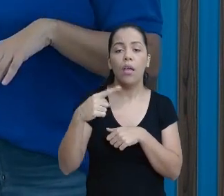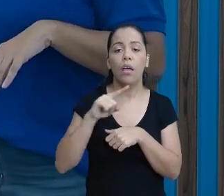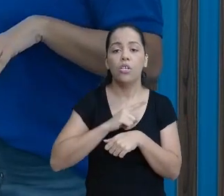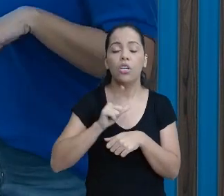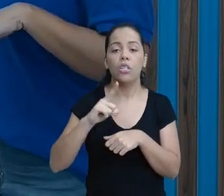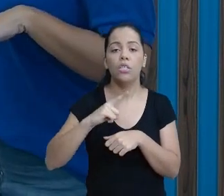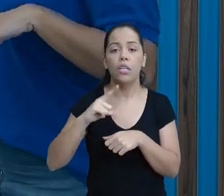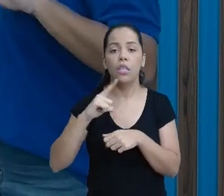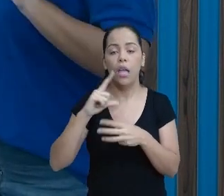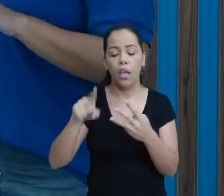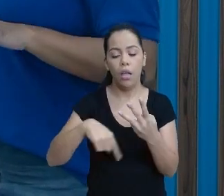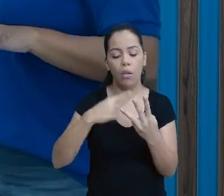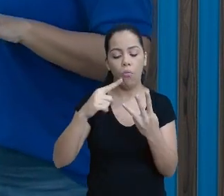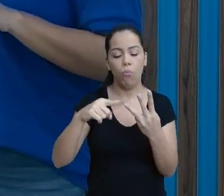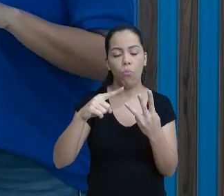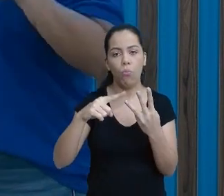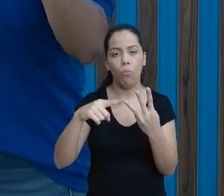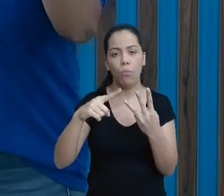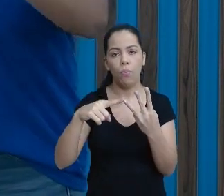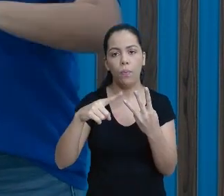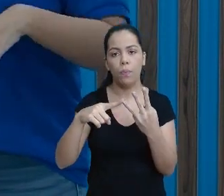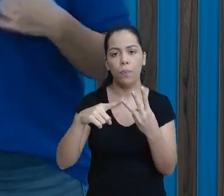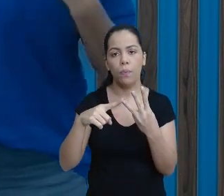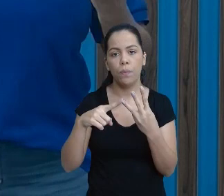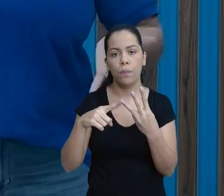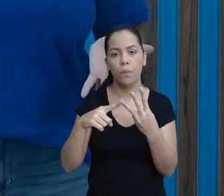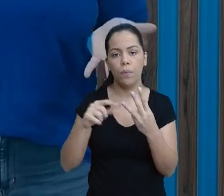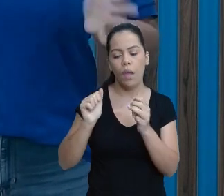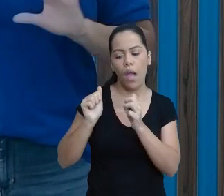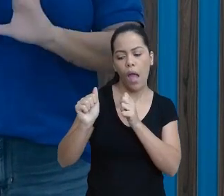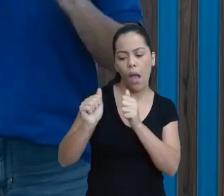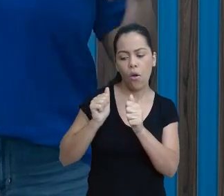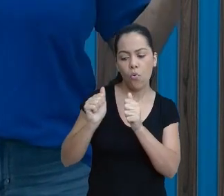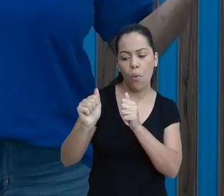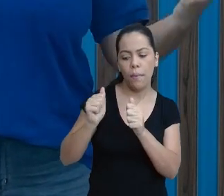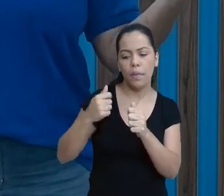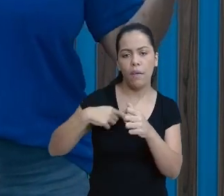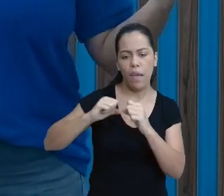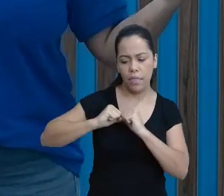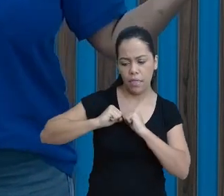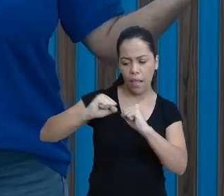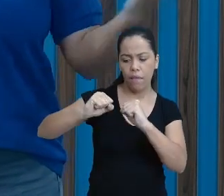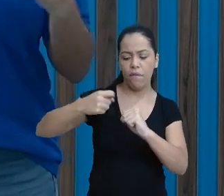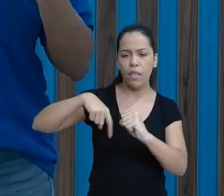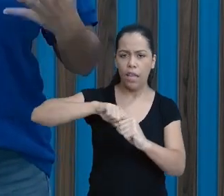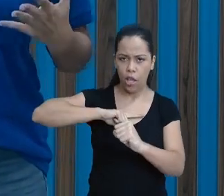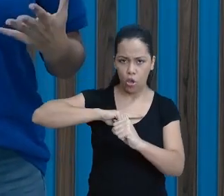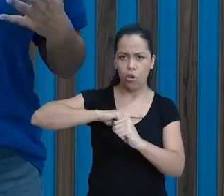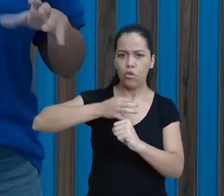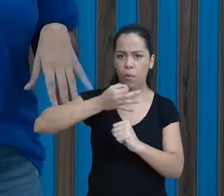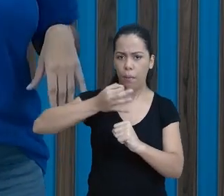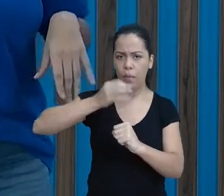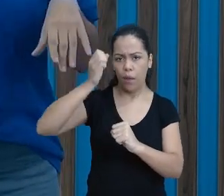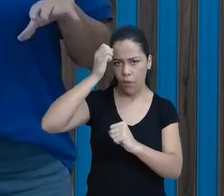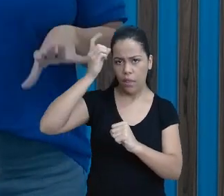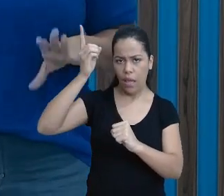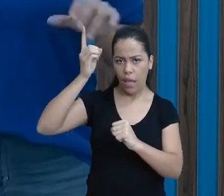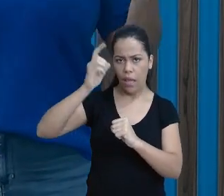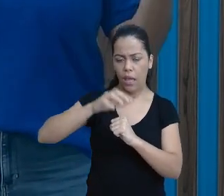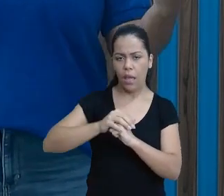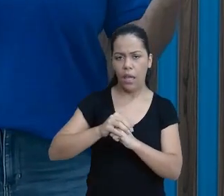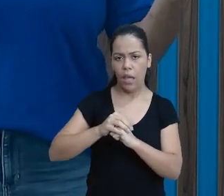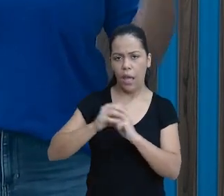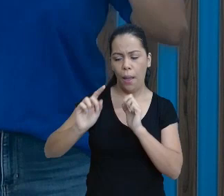ordem do argumentar, e a gente vai defender a nossa posição.